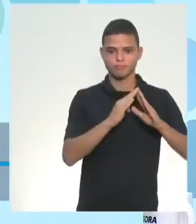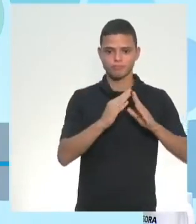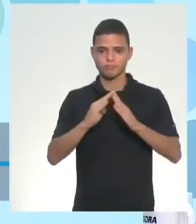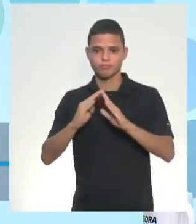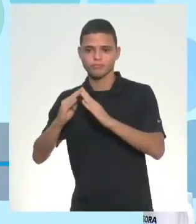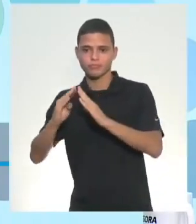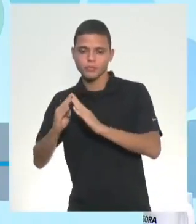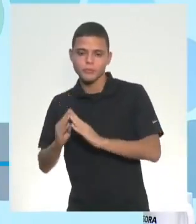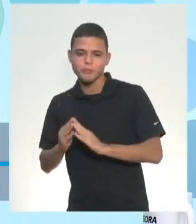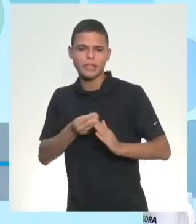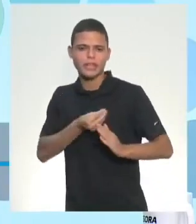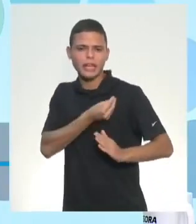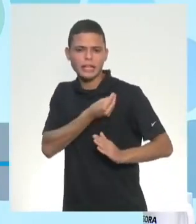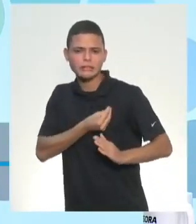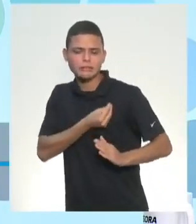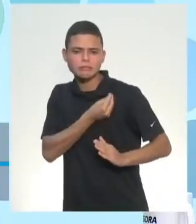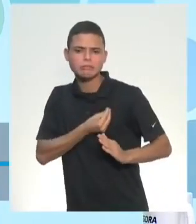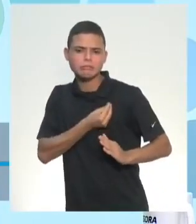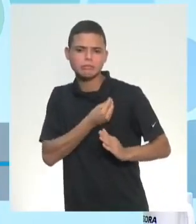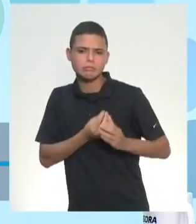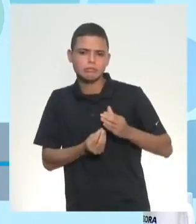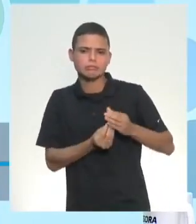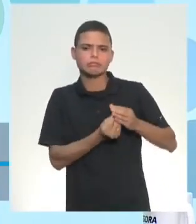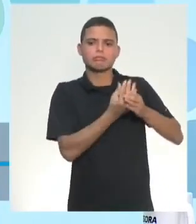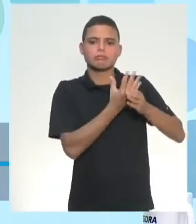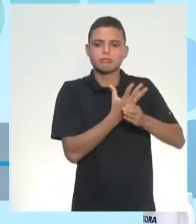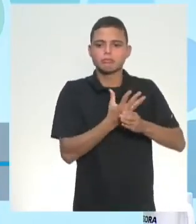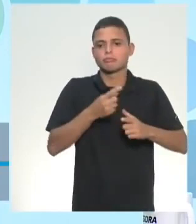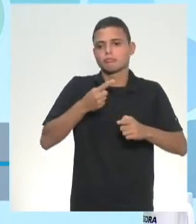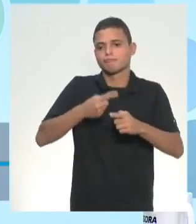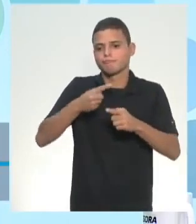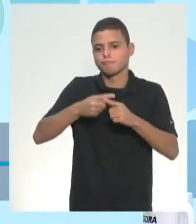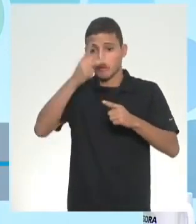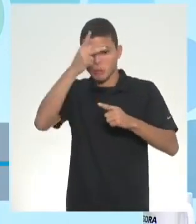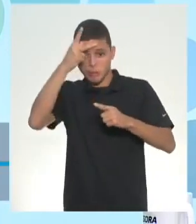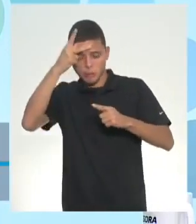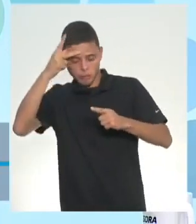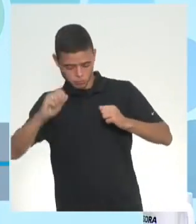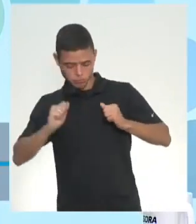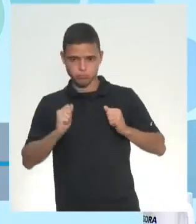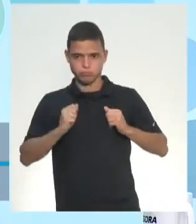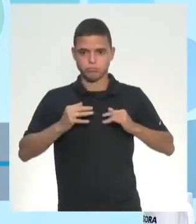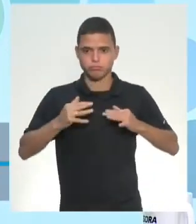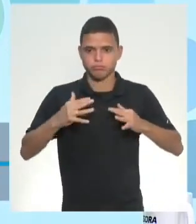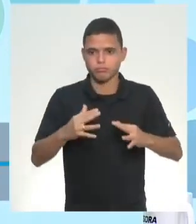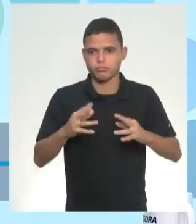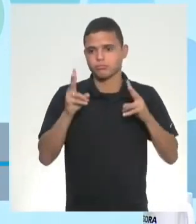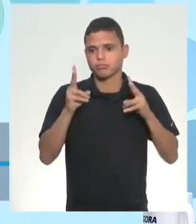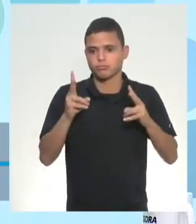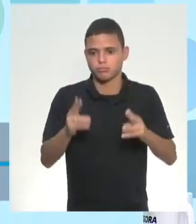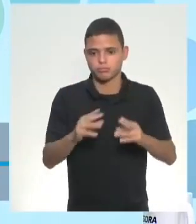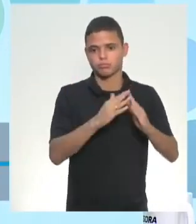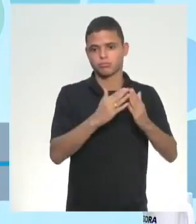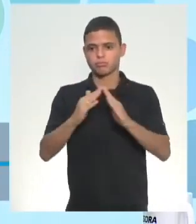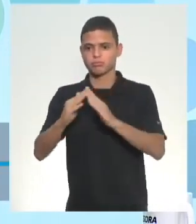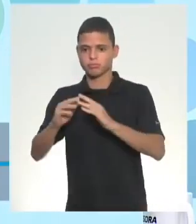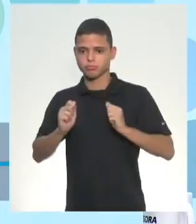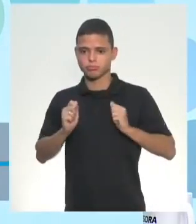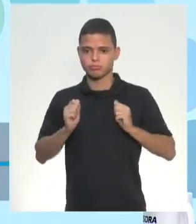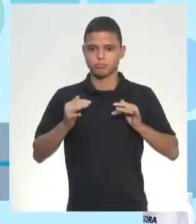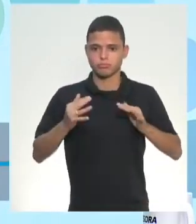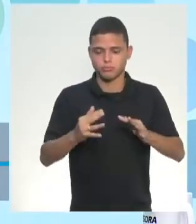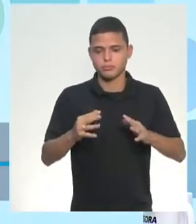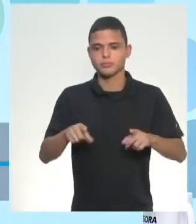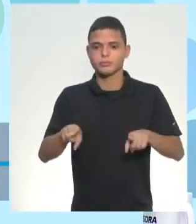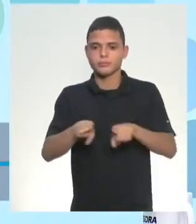pessoas. Então, quando as pessoas agiam, era como se o cortiço agisse também. O Murilo fala, dar vida ao cortiço